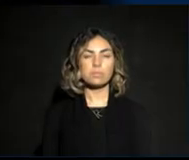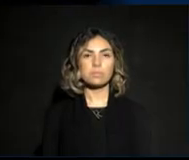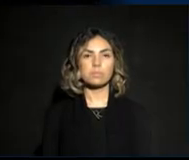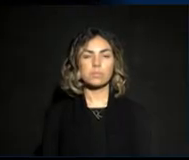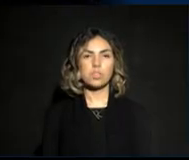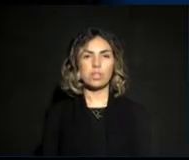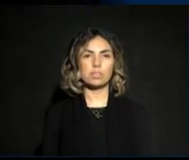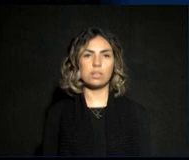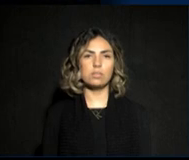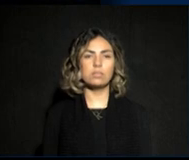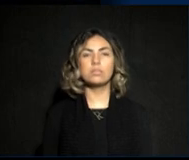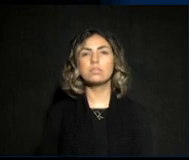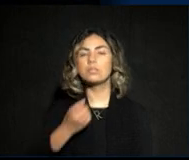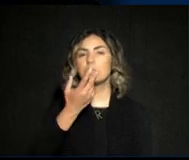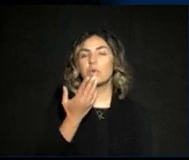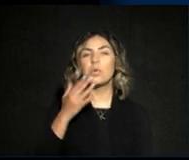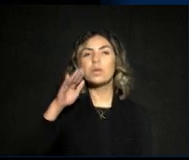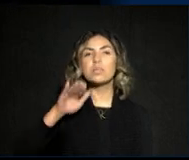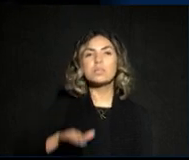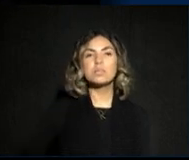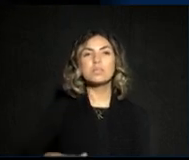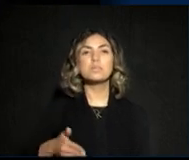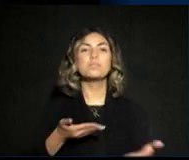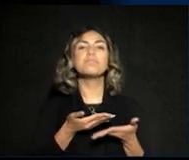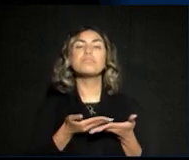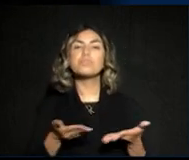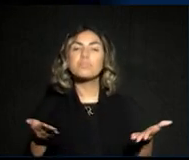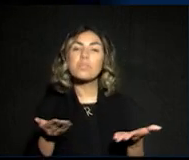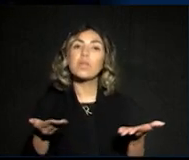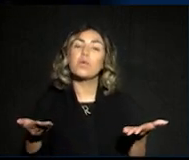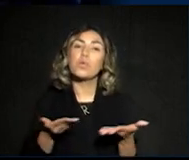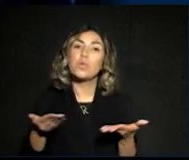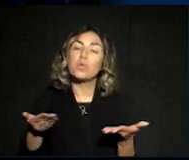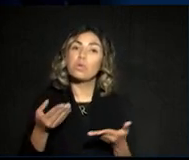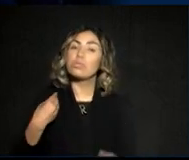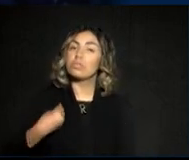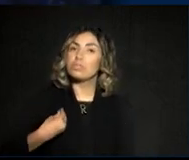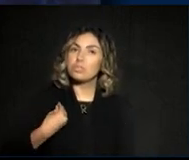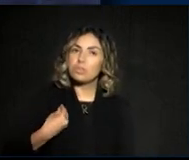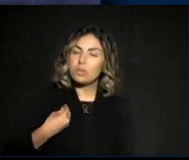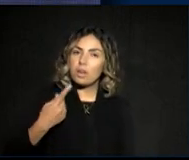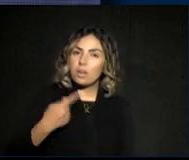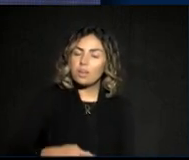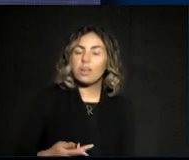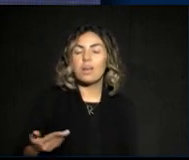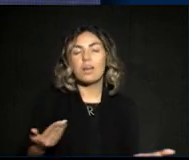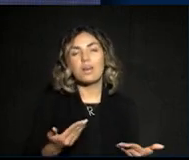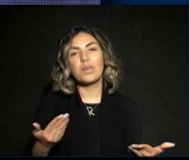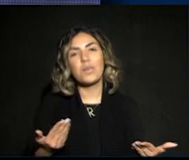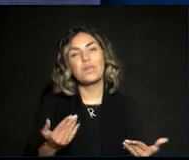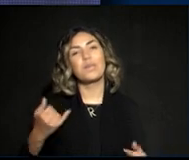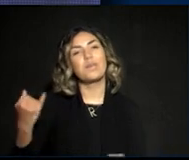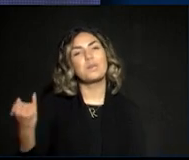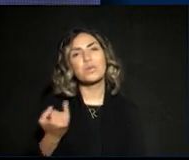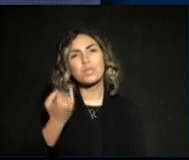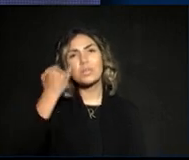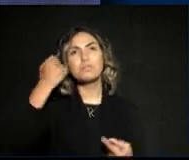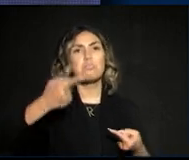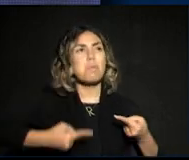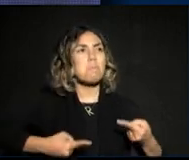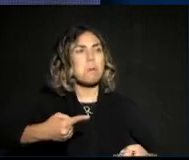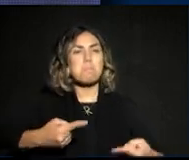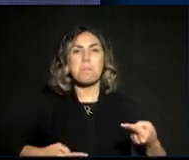Tá bom boa tarde a todos temos aqui o privilégio aonde tem um debate de